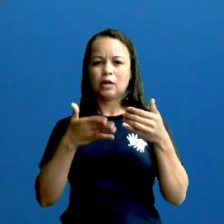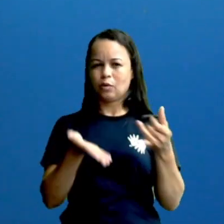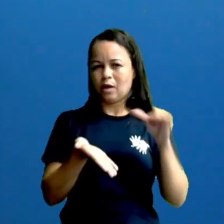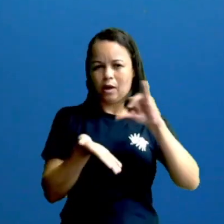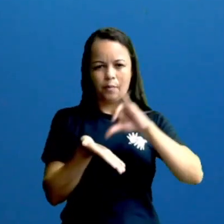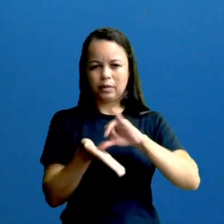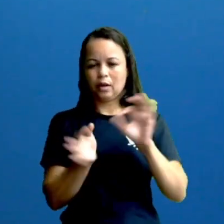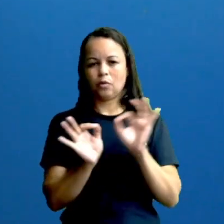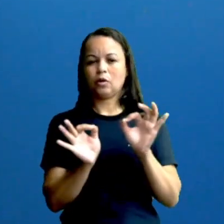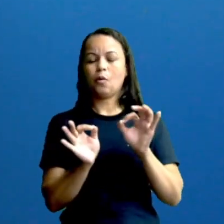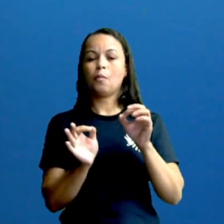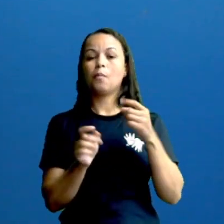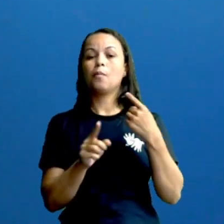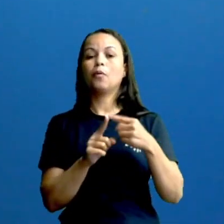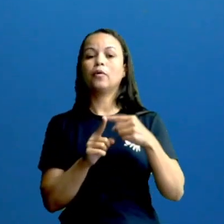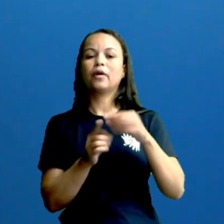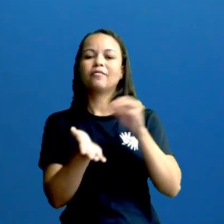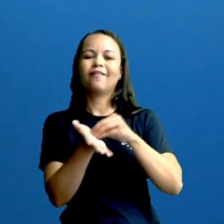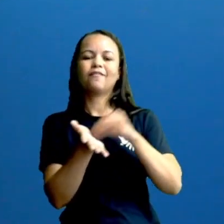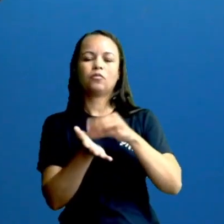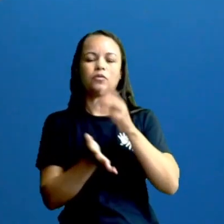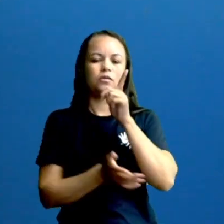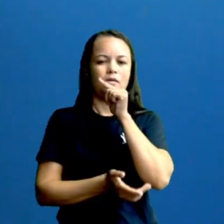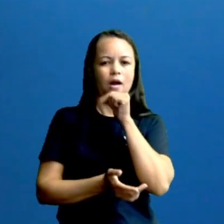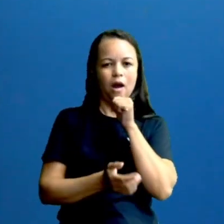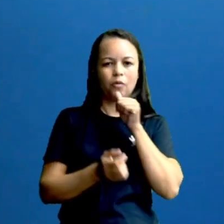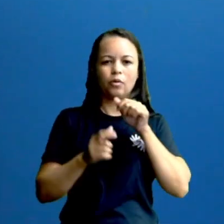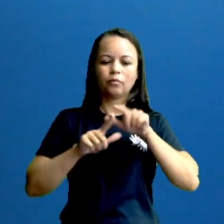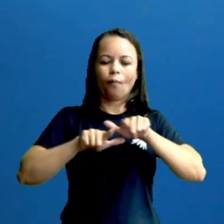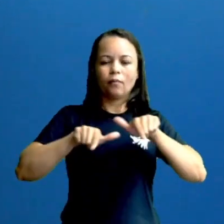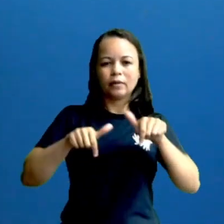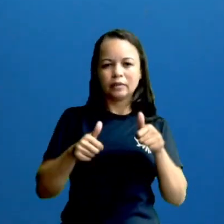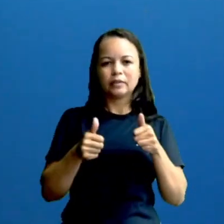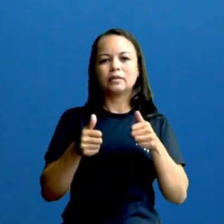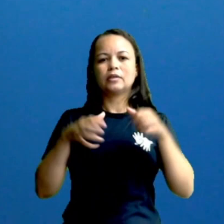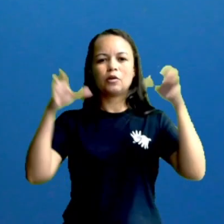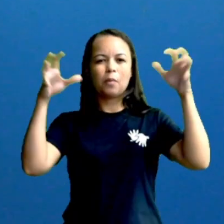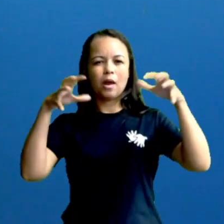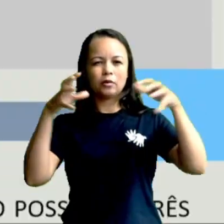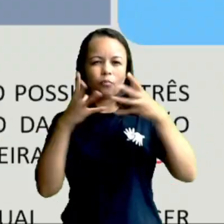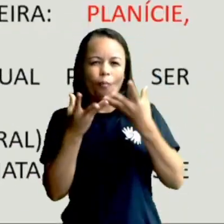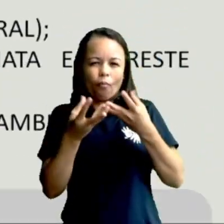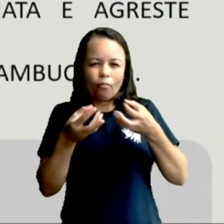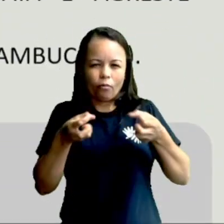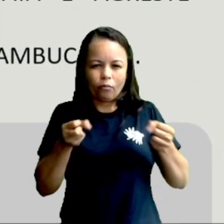capital, devido à falta de água e à escassez, né? E os períodos de seca.